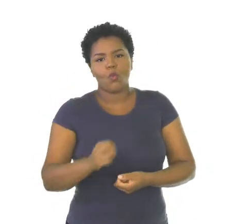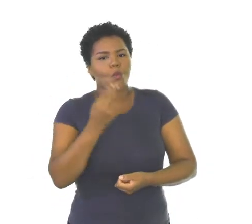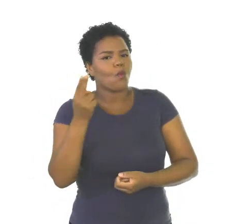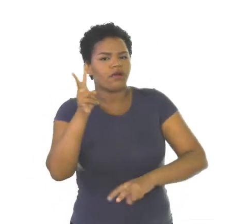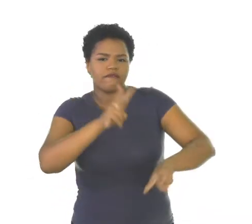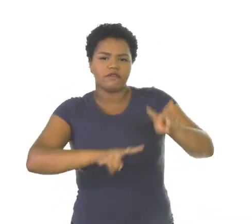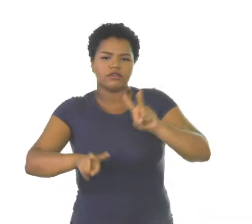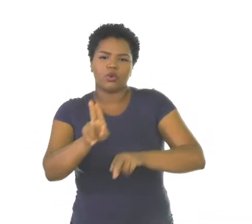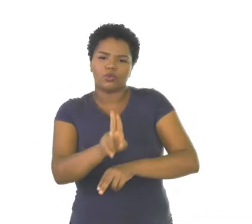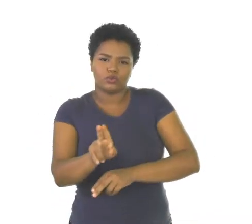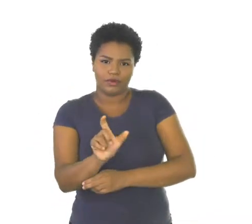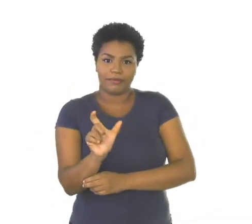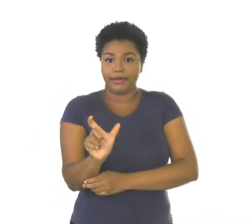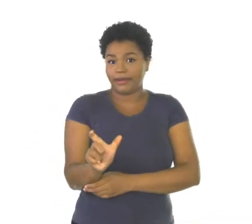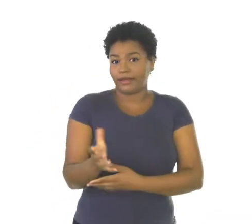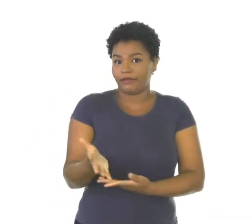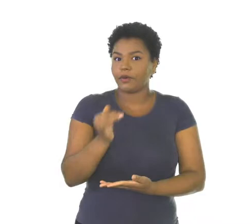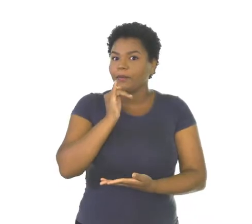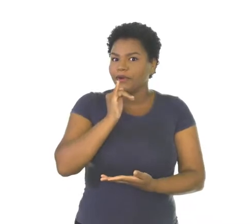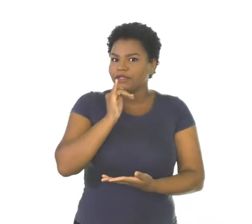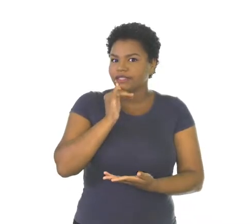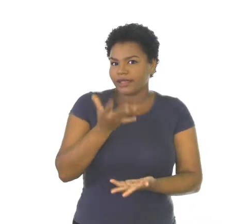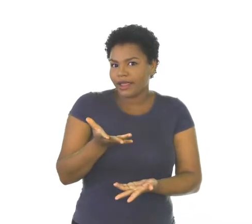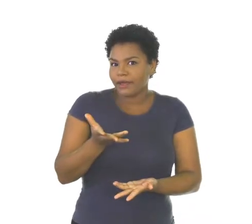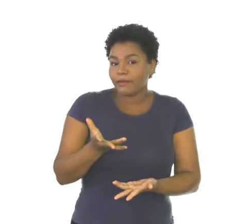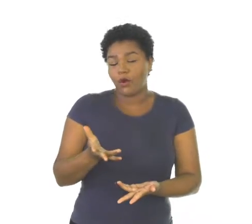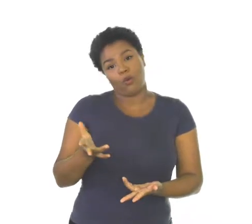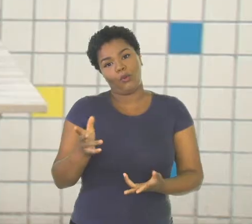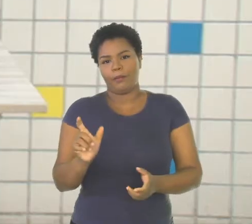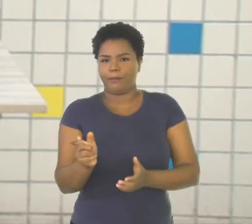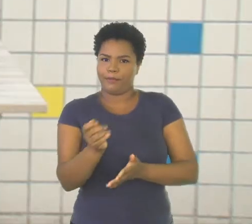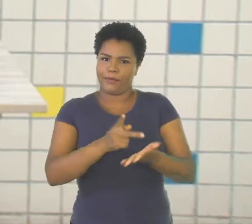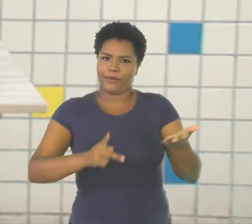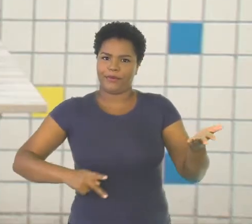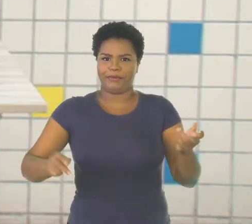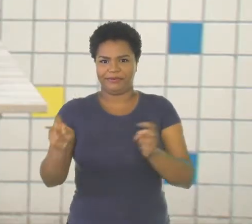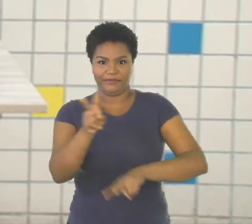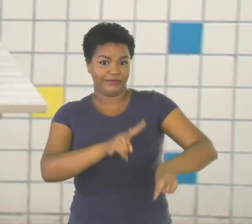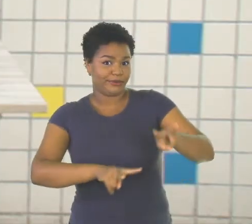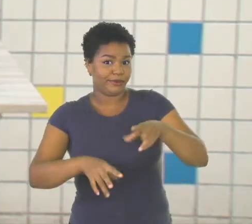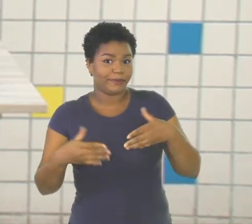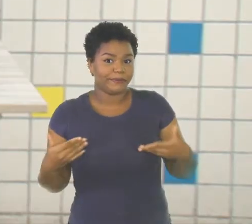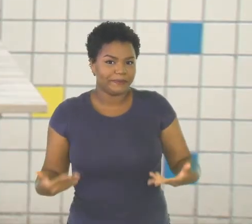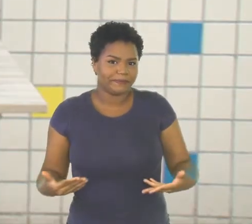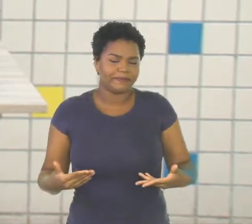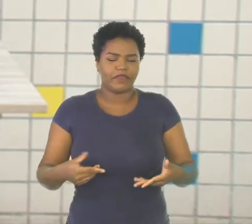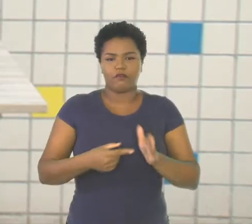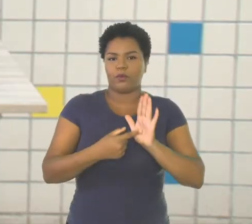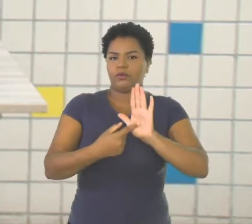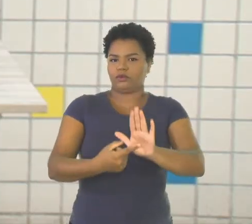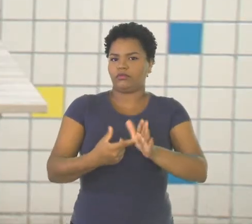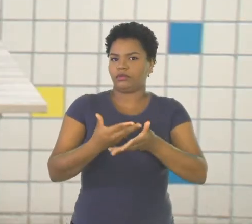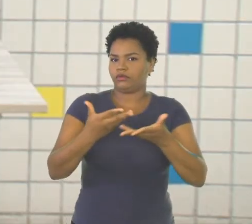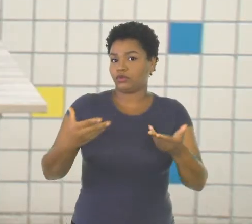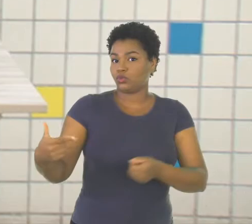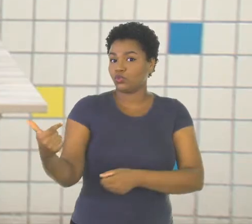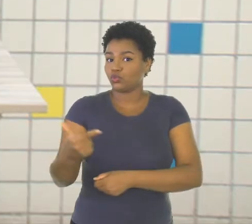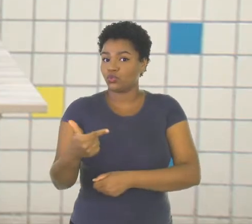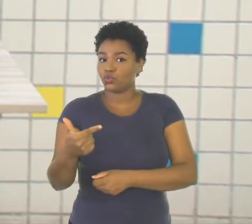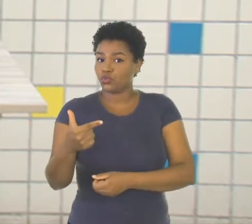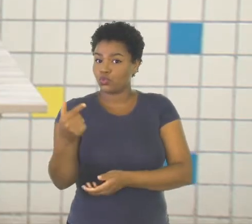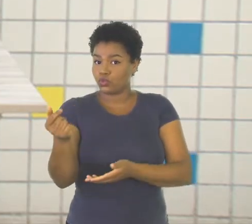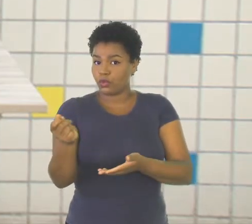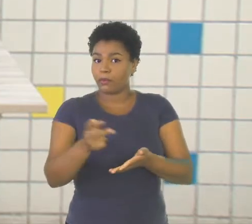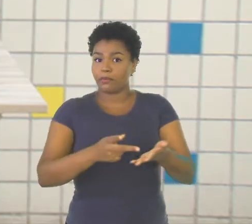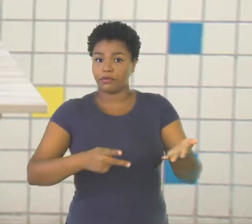as palavras, como são o exemplo dos poemas visuais. Vou mostrar a você 2 poemas que está lá